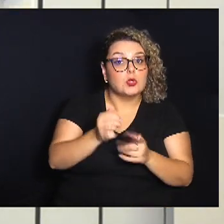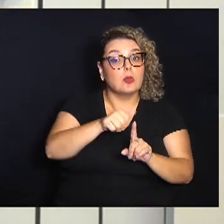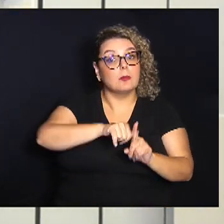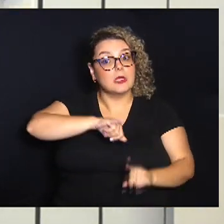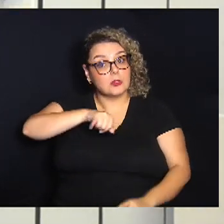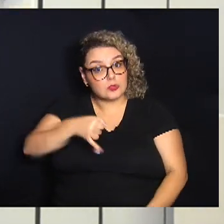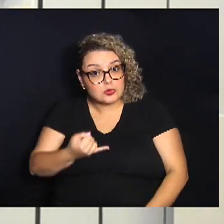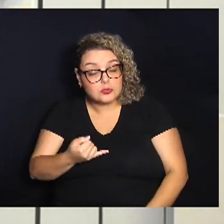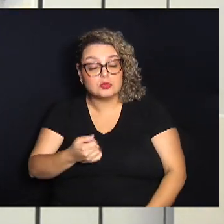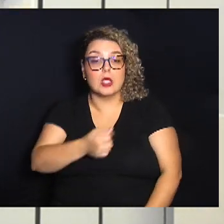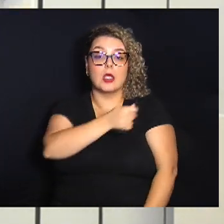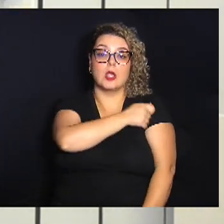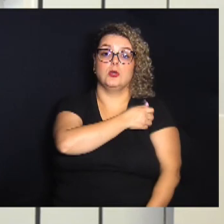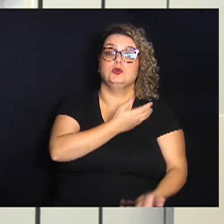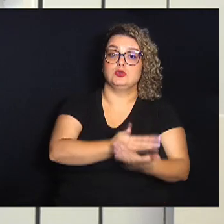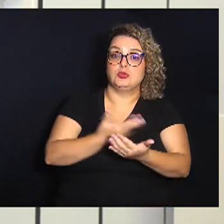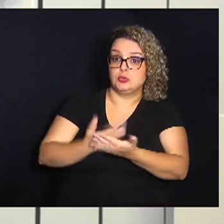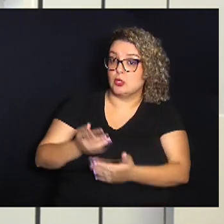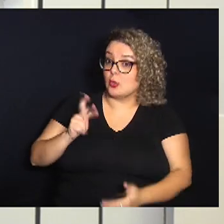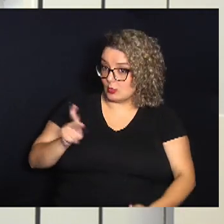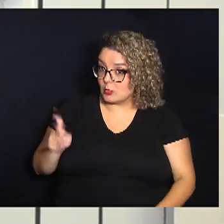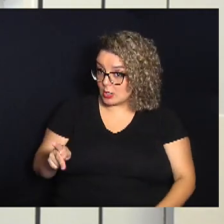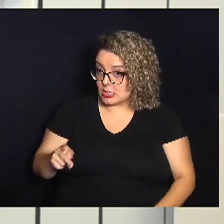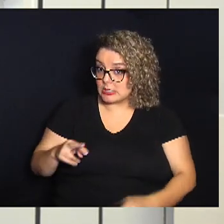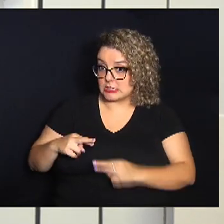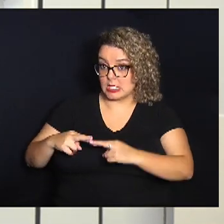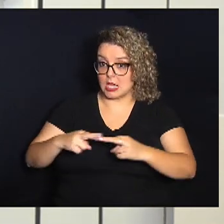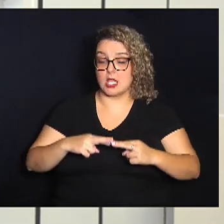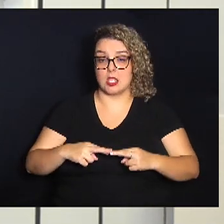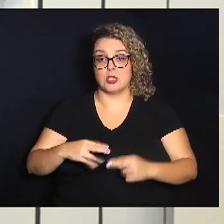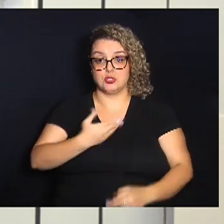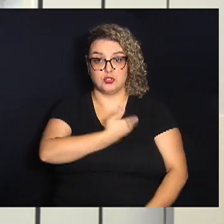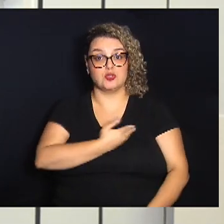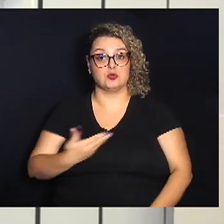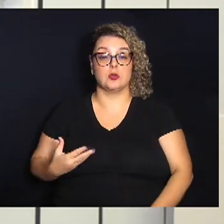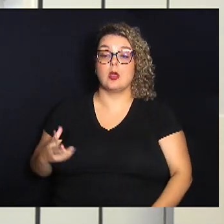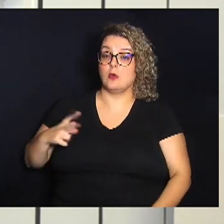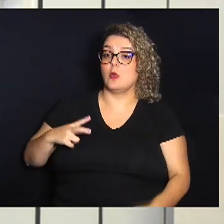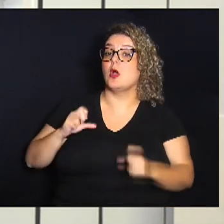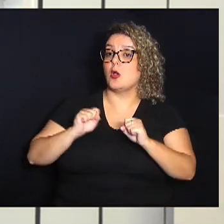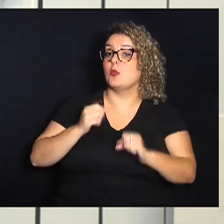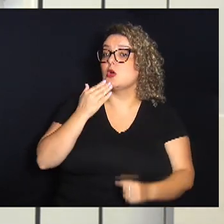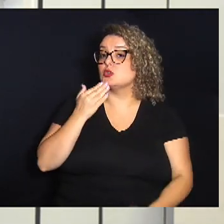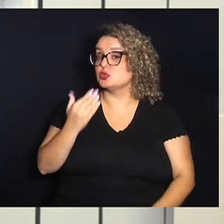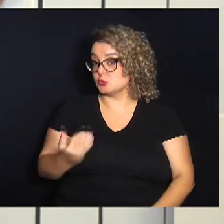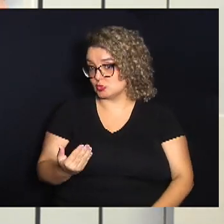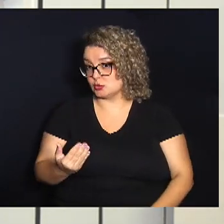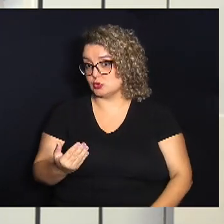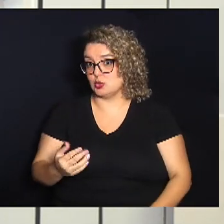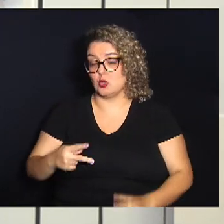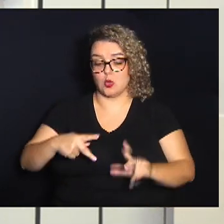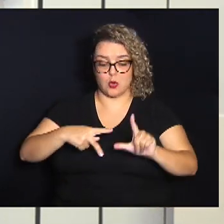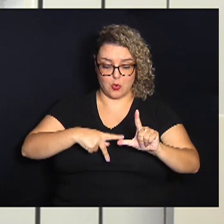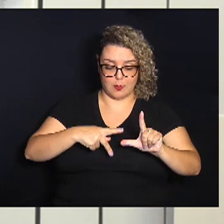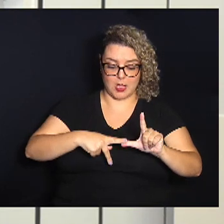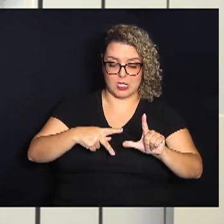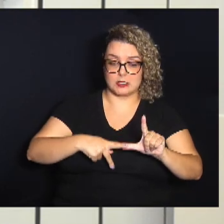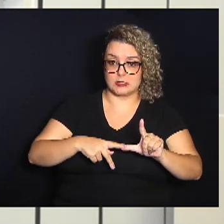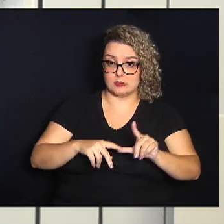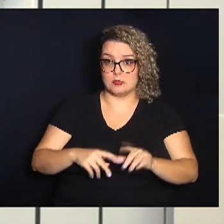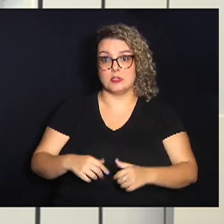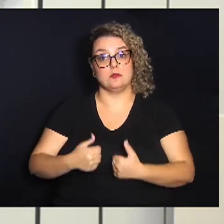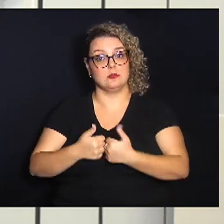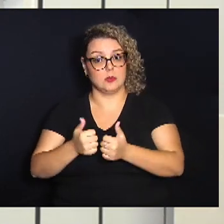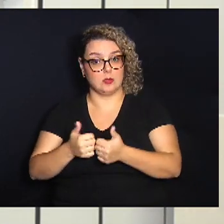janeiro, estudantes e professores da rede pública e particular podem solicitar o passe livre escolar e a